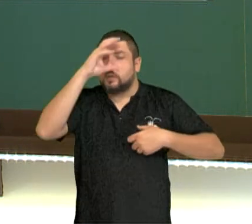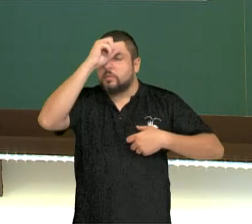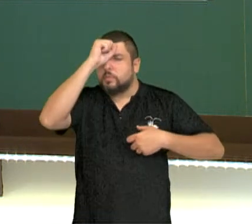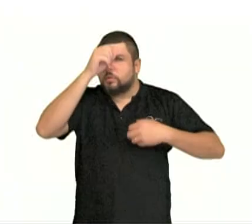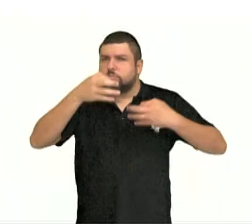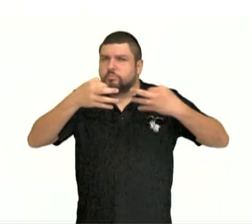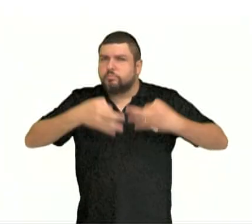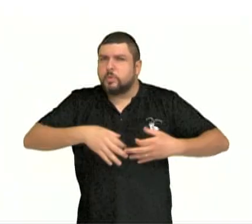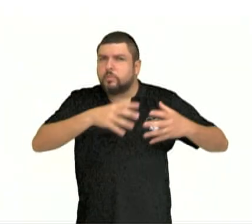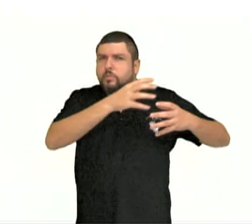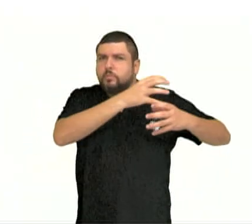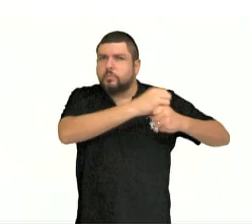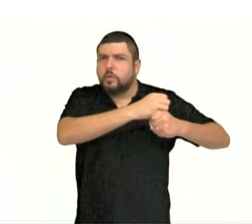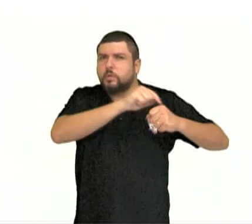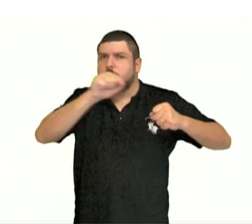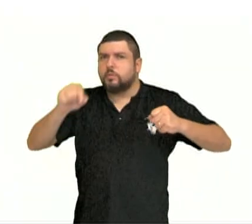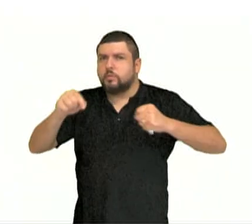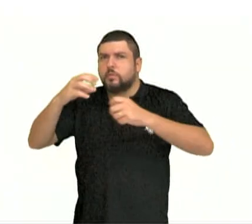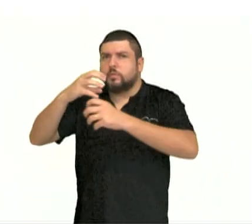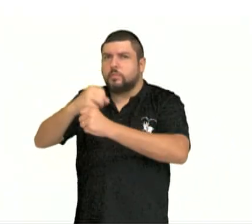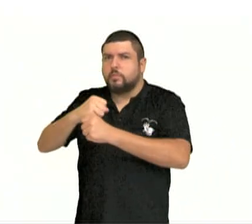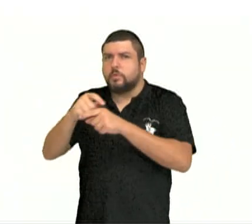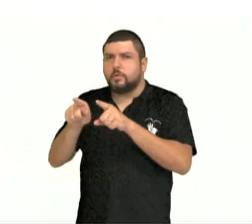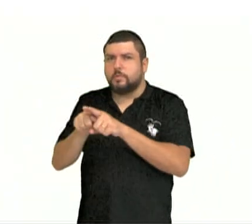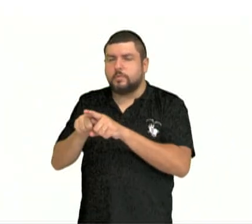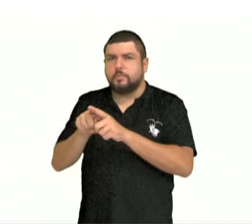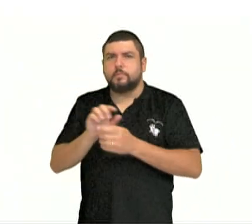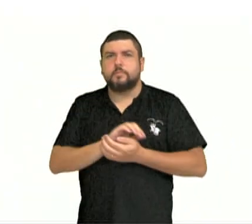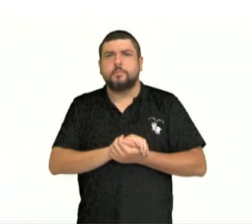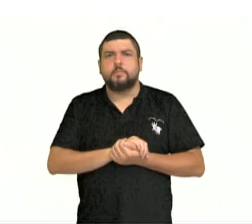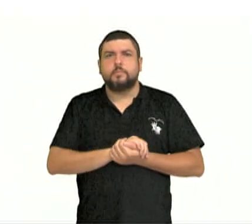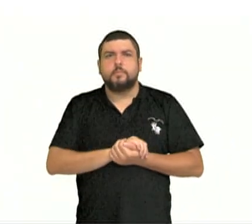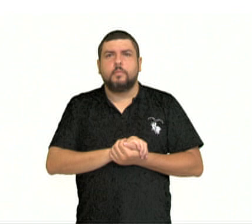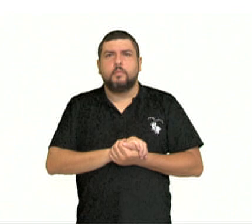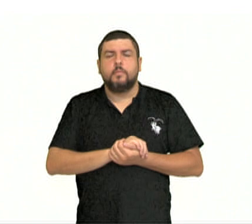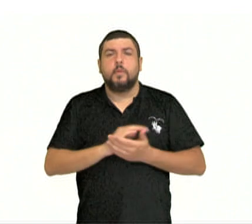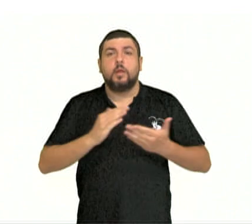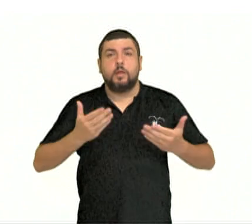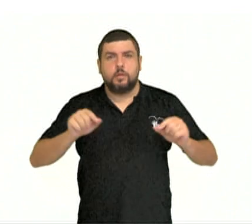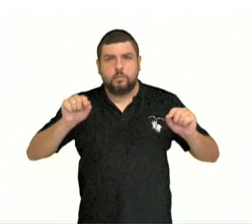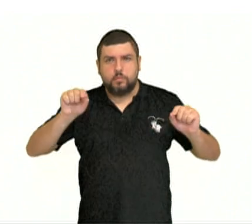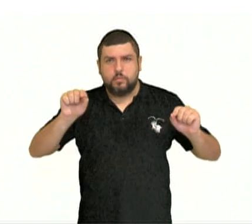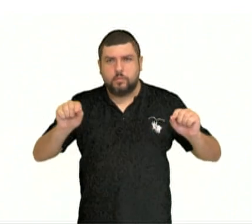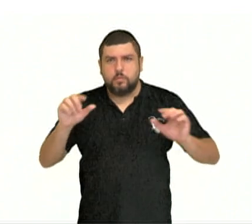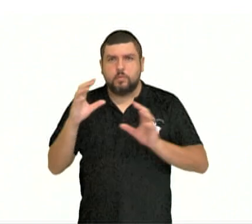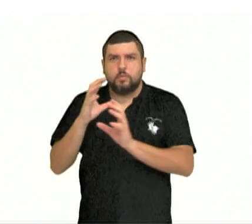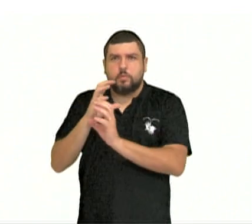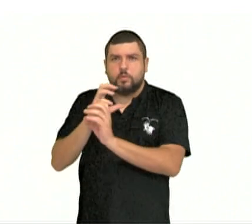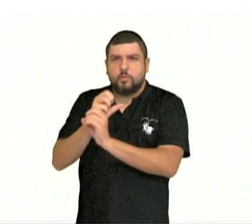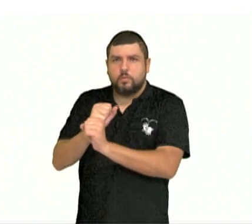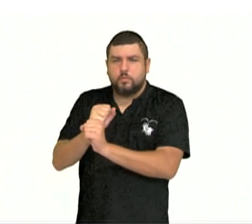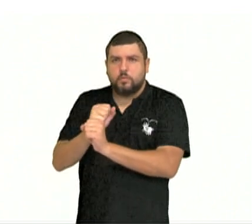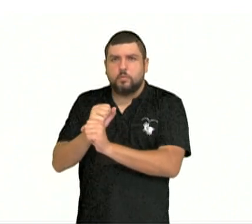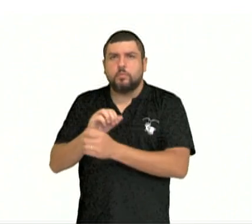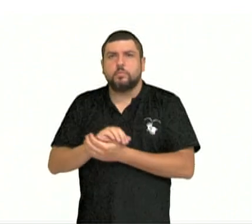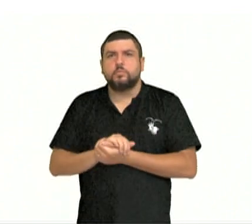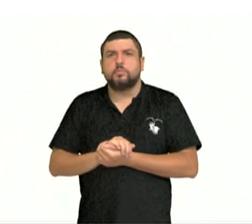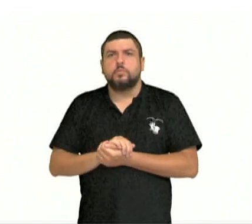balanceamento das reações químicas. Então, aqui nós temos no produto, veja bem, dois